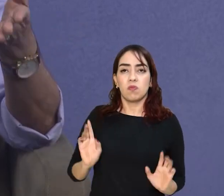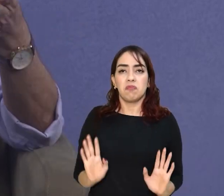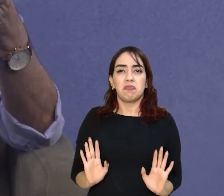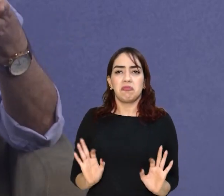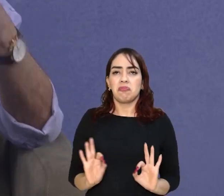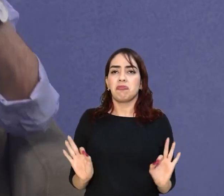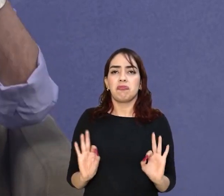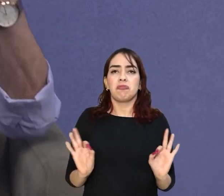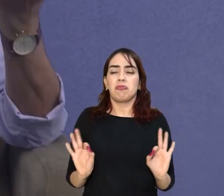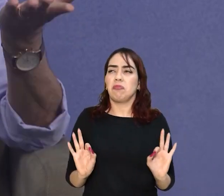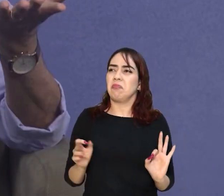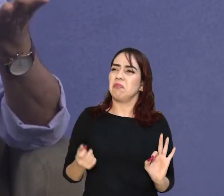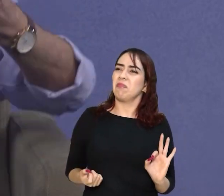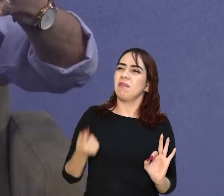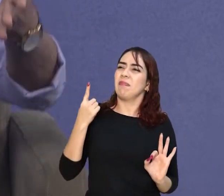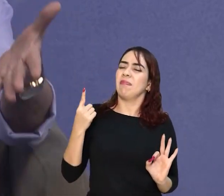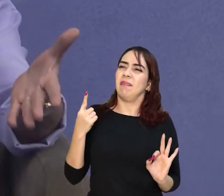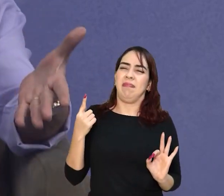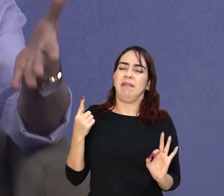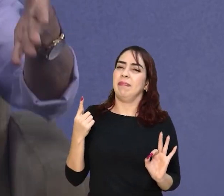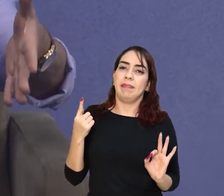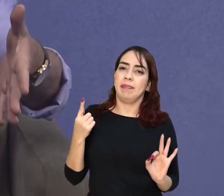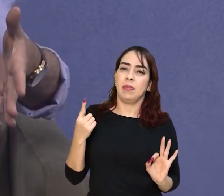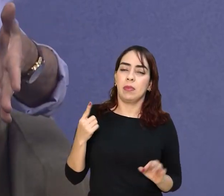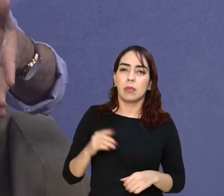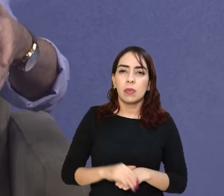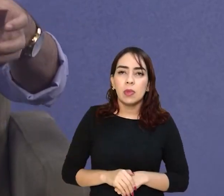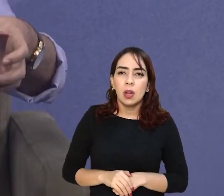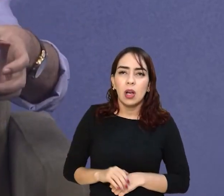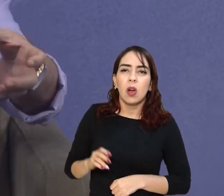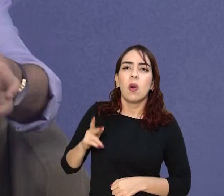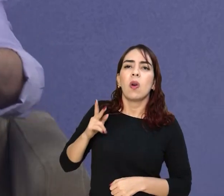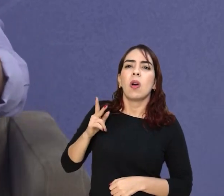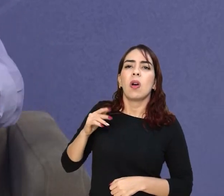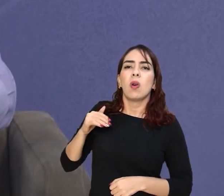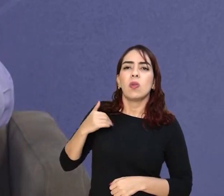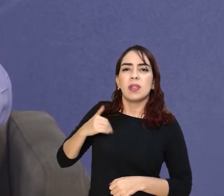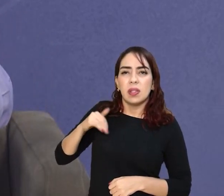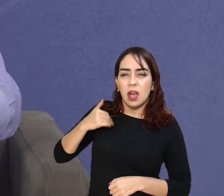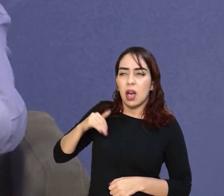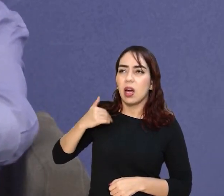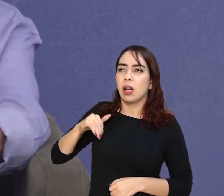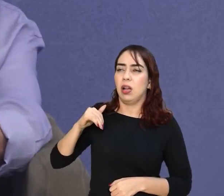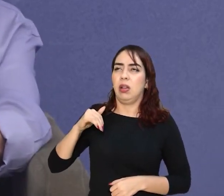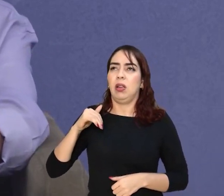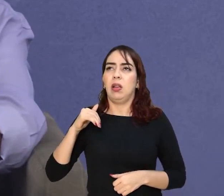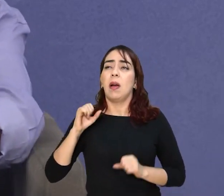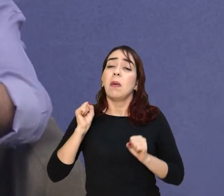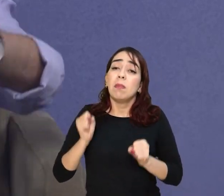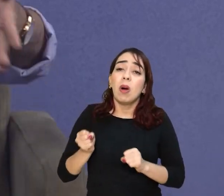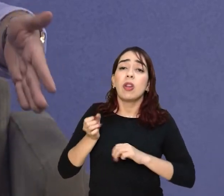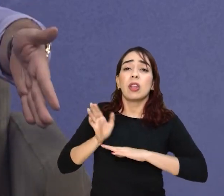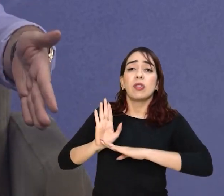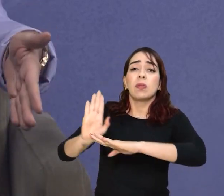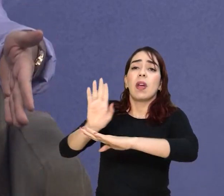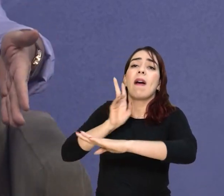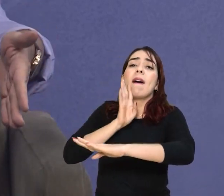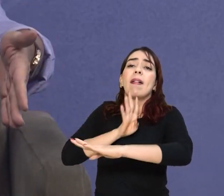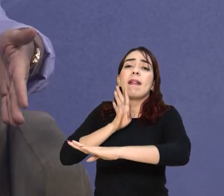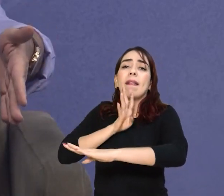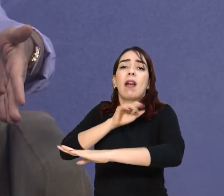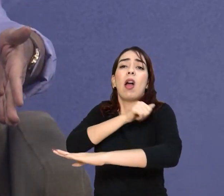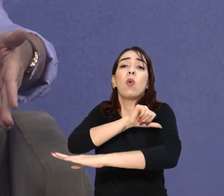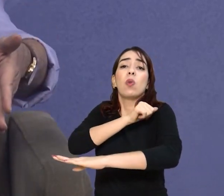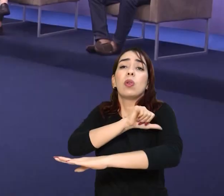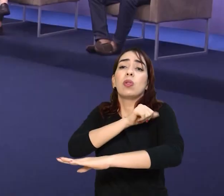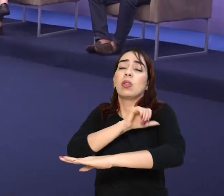STJ. Pois é, um negócio esdrúxulo. O Ceará daqui, o dinheiro daqui vai ajudar. Nada contra ajudar. Mas por que é que eles não ajudaram daqui?